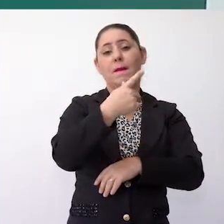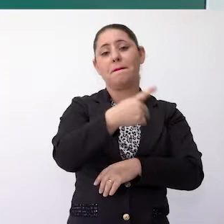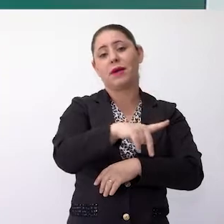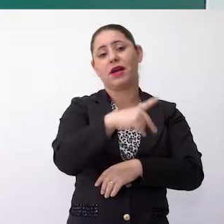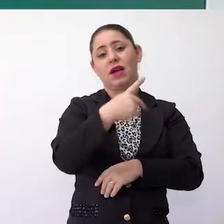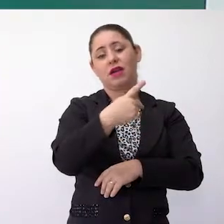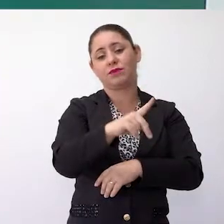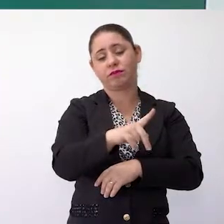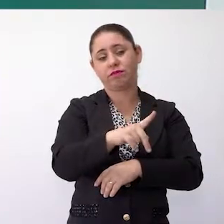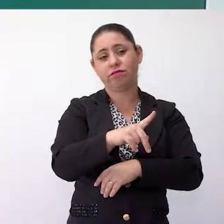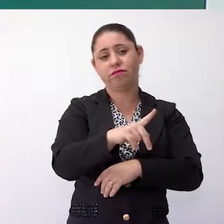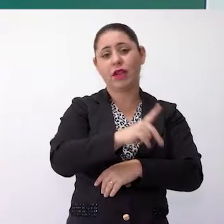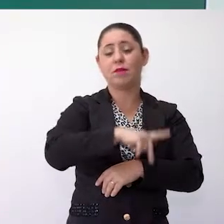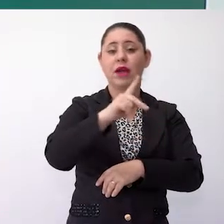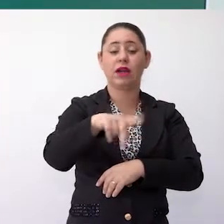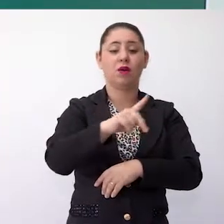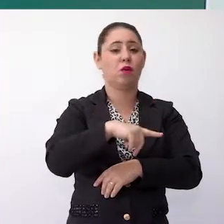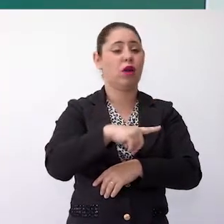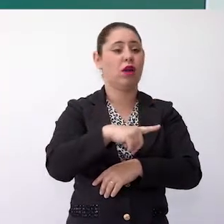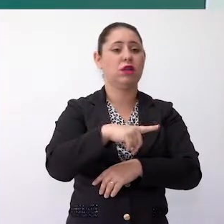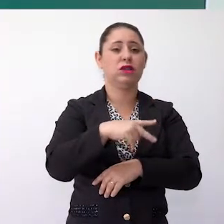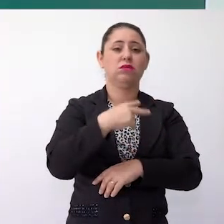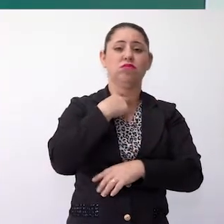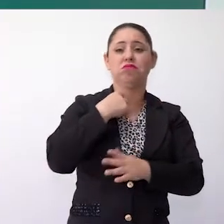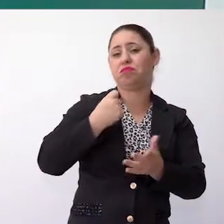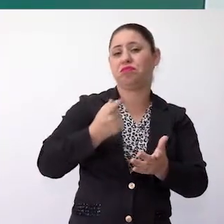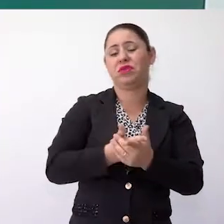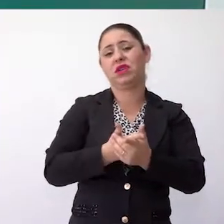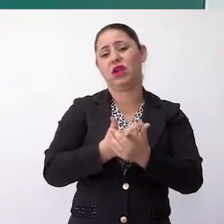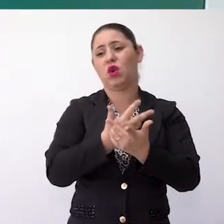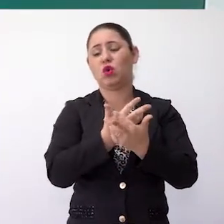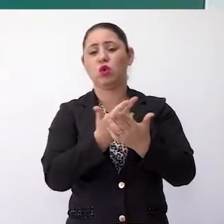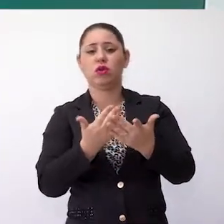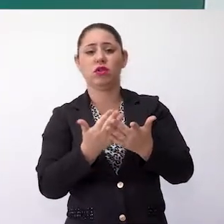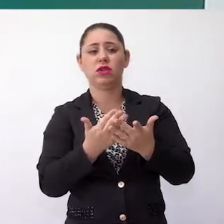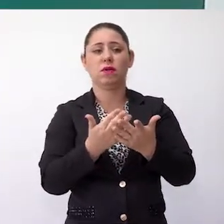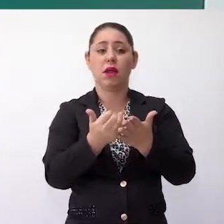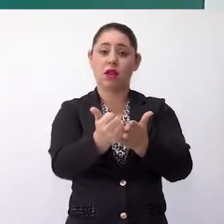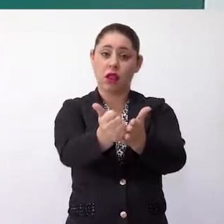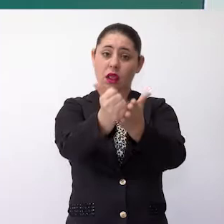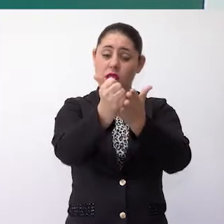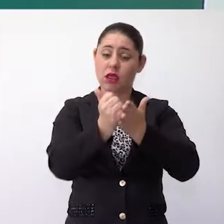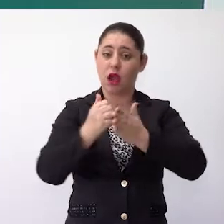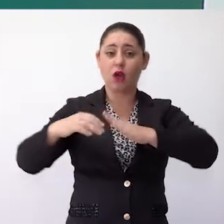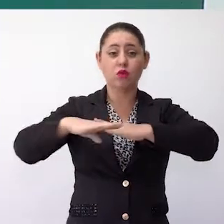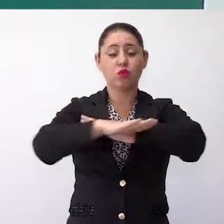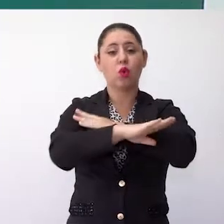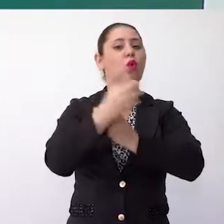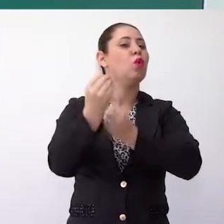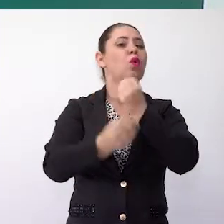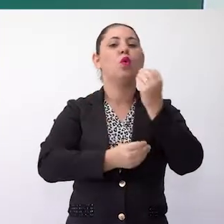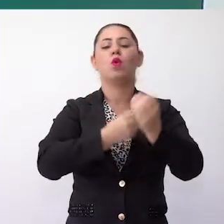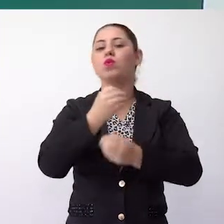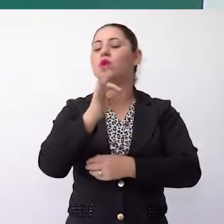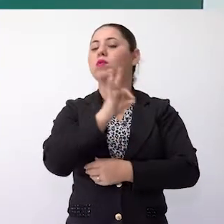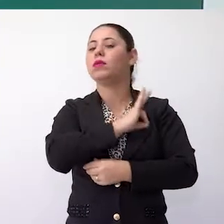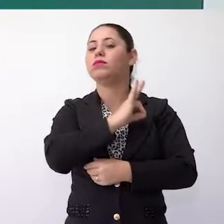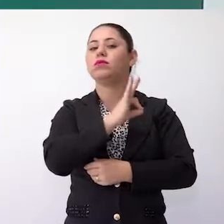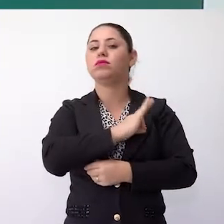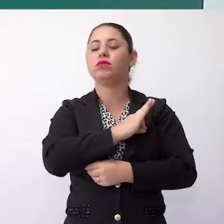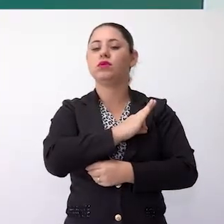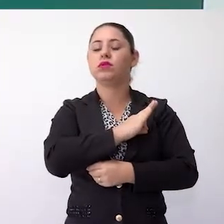equipamentos que não podem trazer se não pagar o imposto, mas que trafegam pelas nossas rodovias. Como que é a atuação da nossa